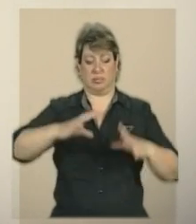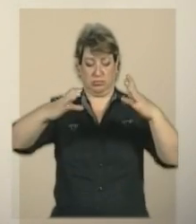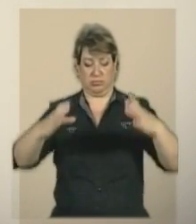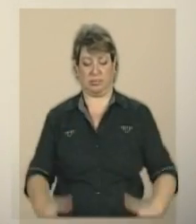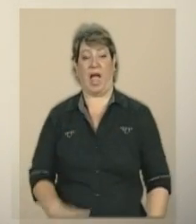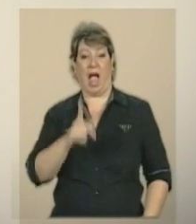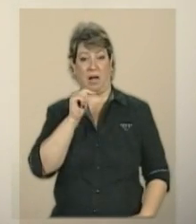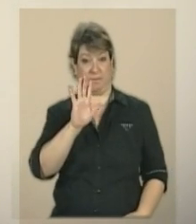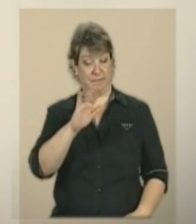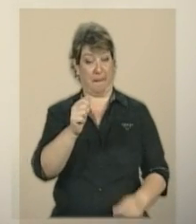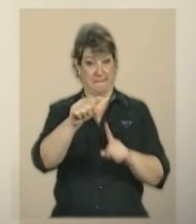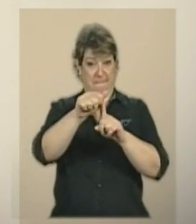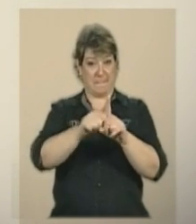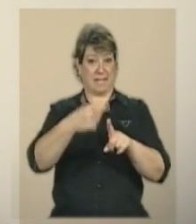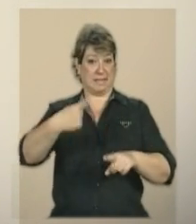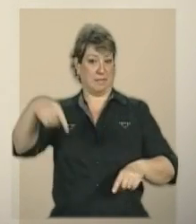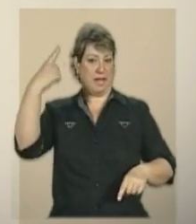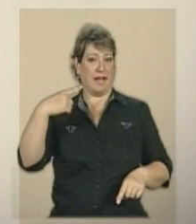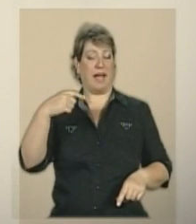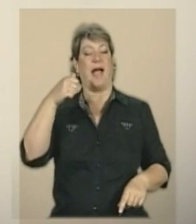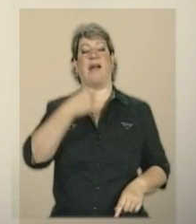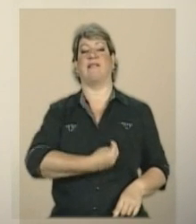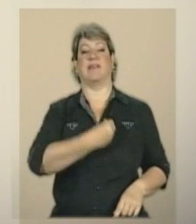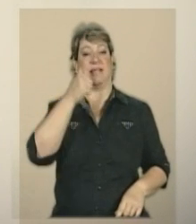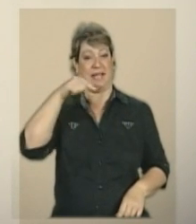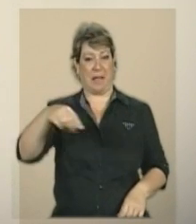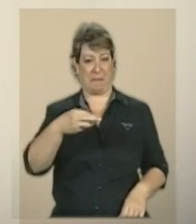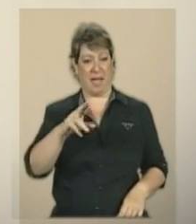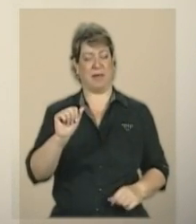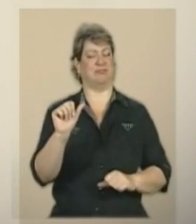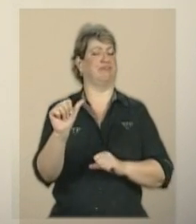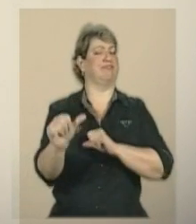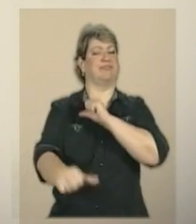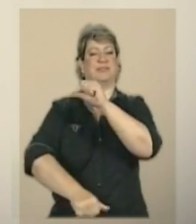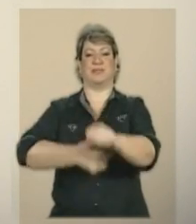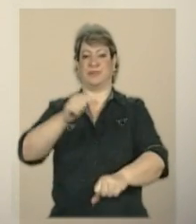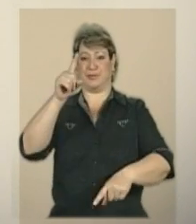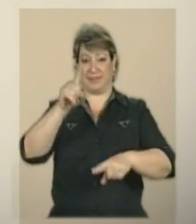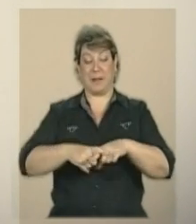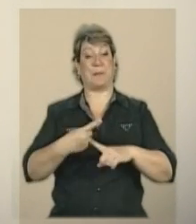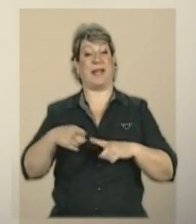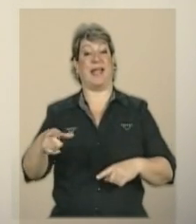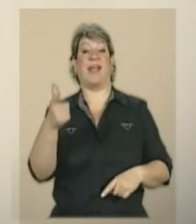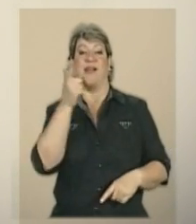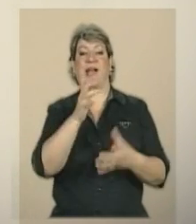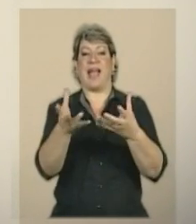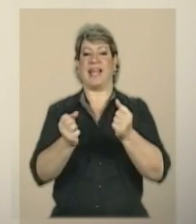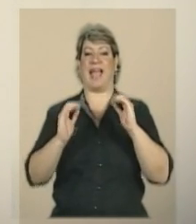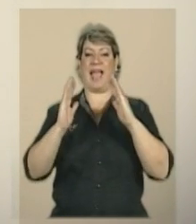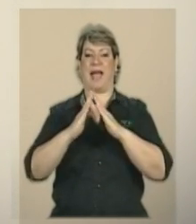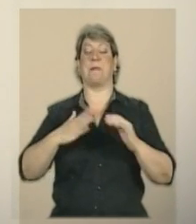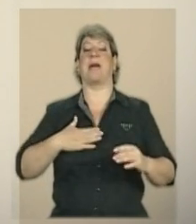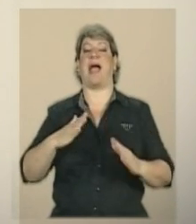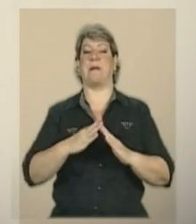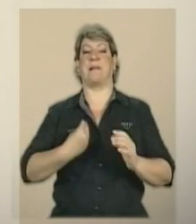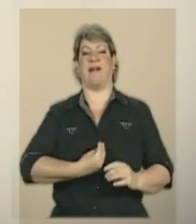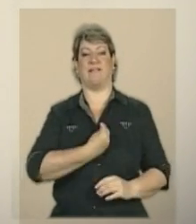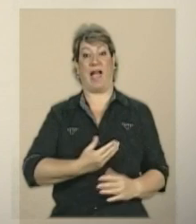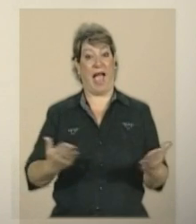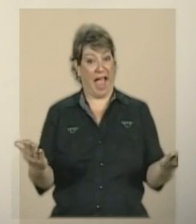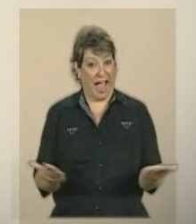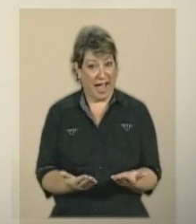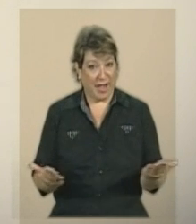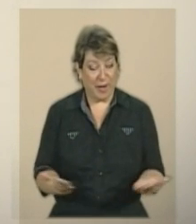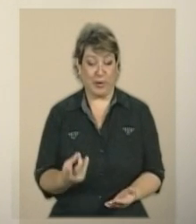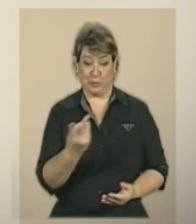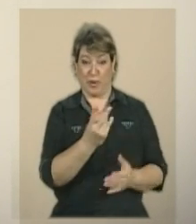no mês passado a vida da Maria osmilda mudou completamente porque ela recebeu sua casa do Minha Casa Minha Vida agora